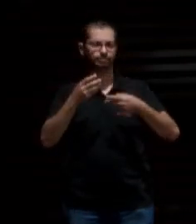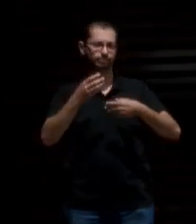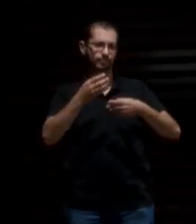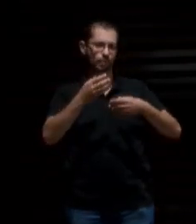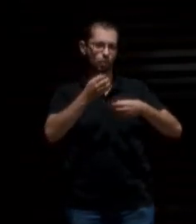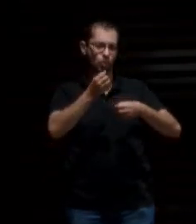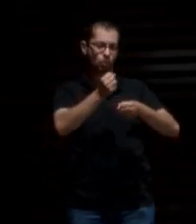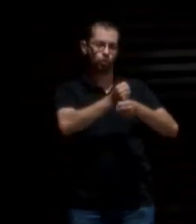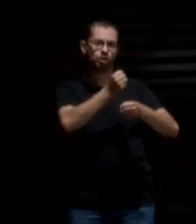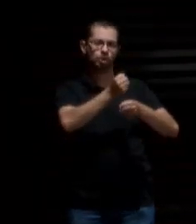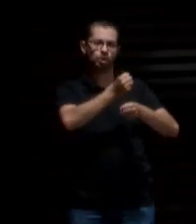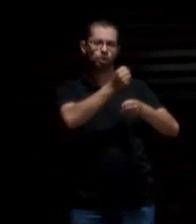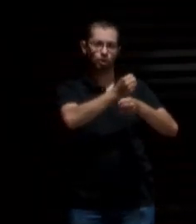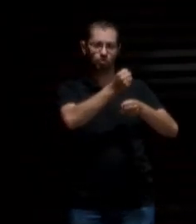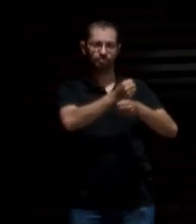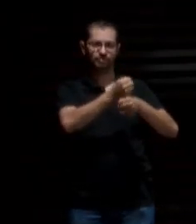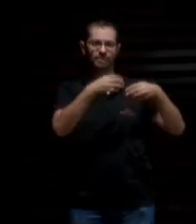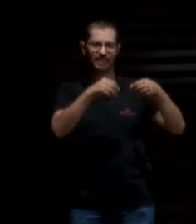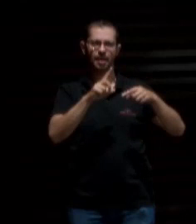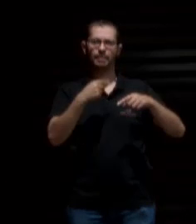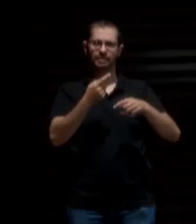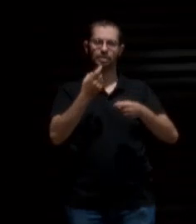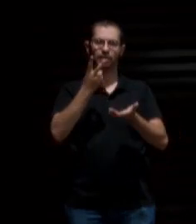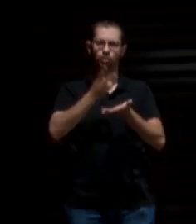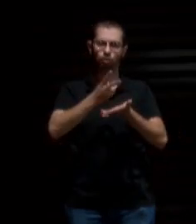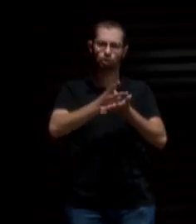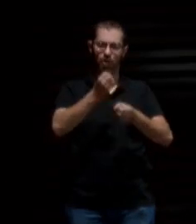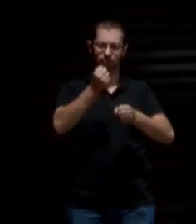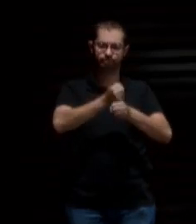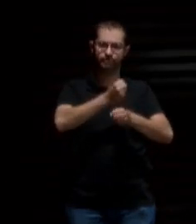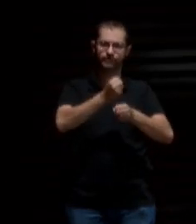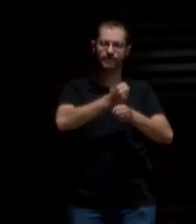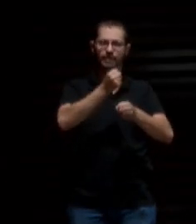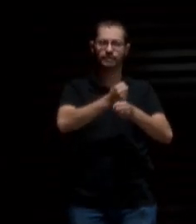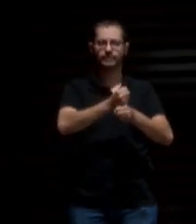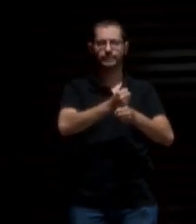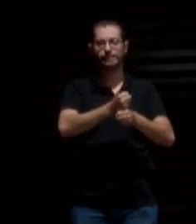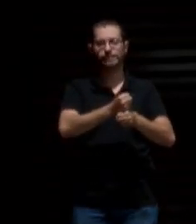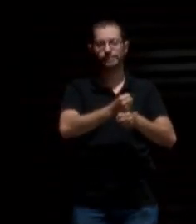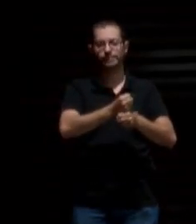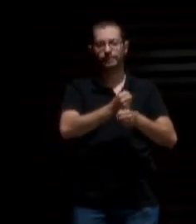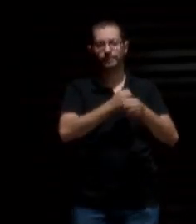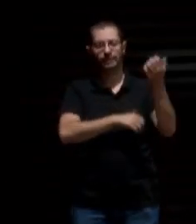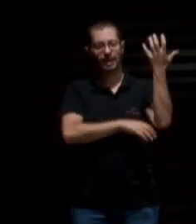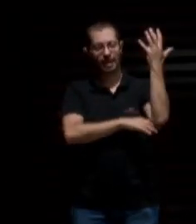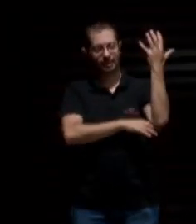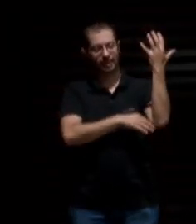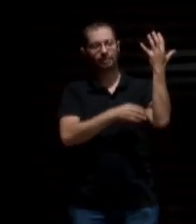tornaremos a edificar com pedras lavradas. Sim, cortaram-se os sicômoros, mas por cedros os